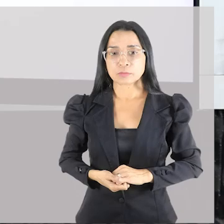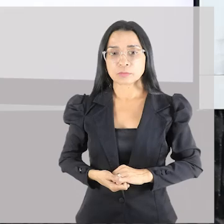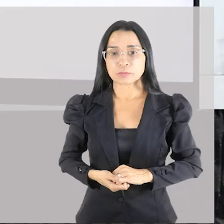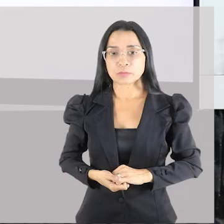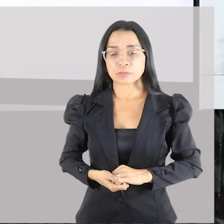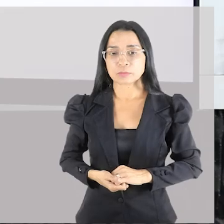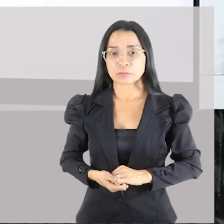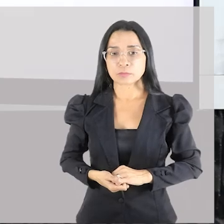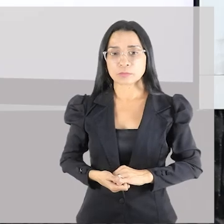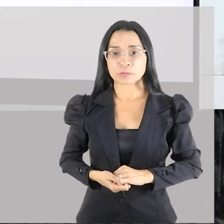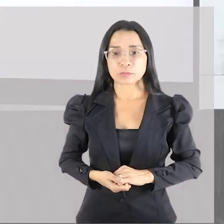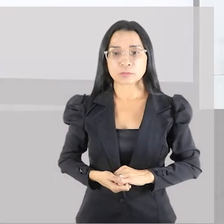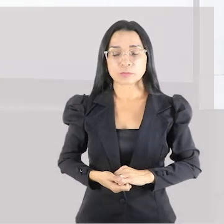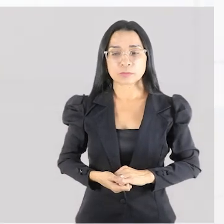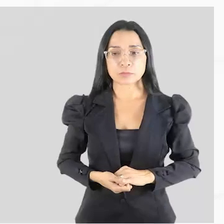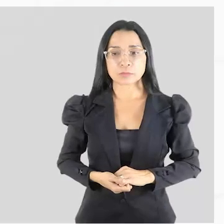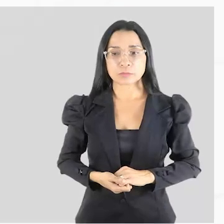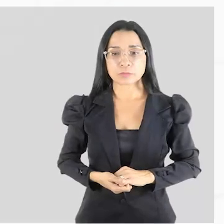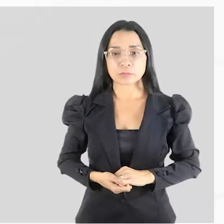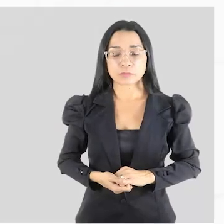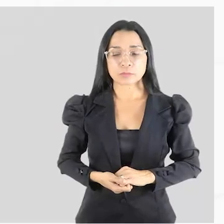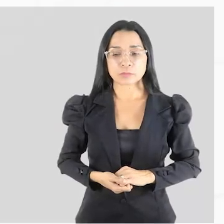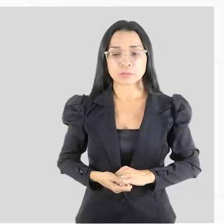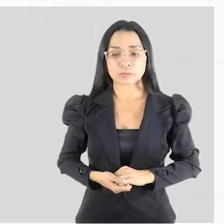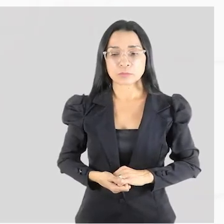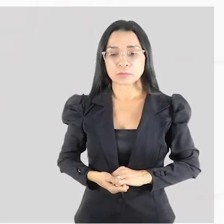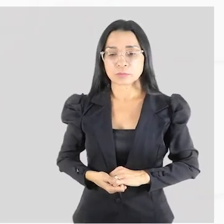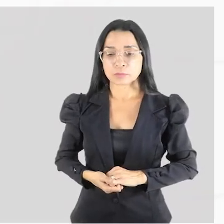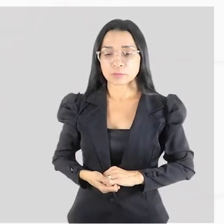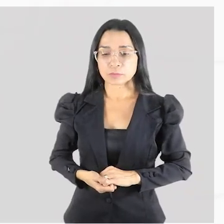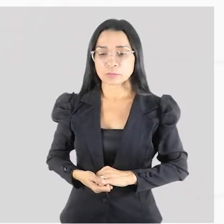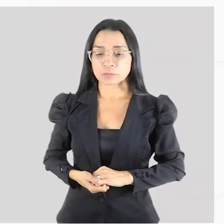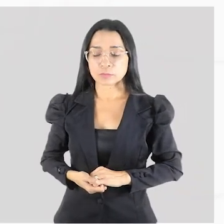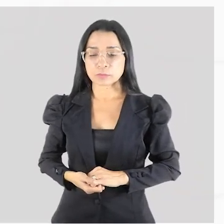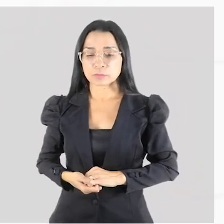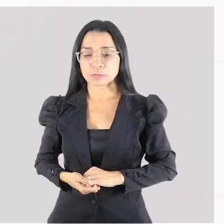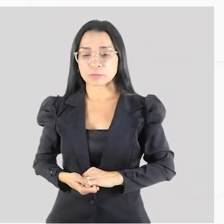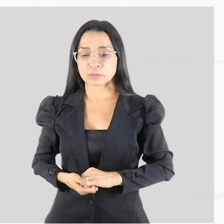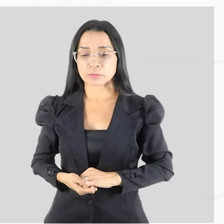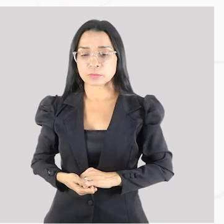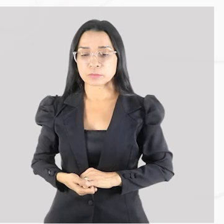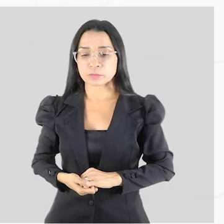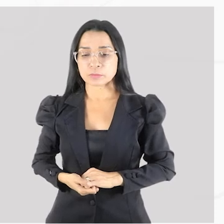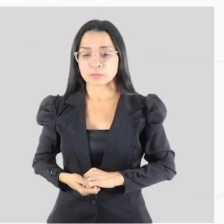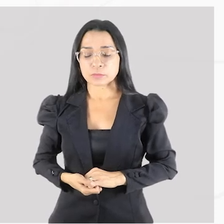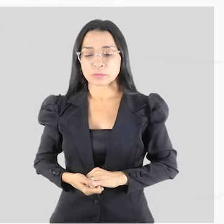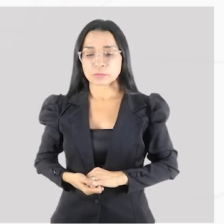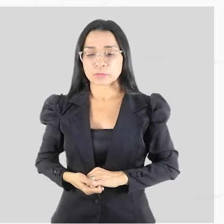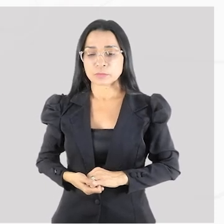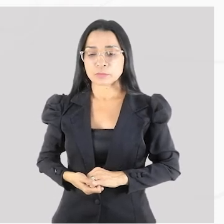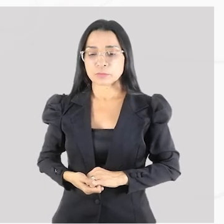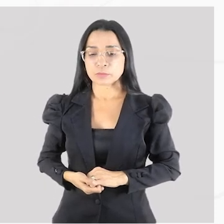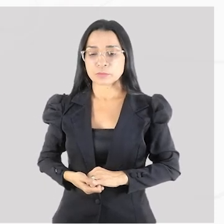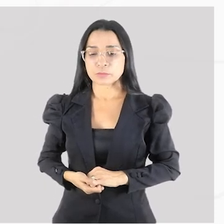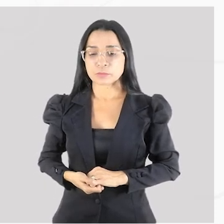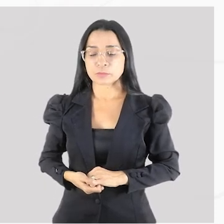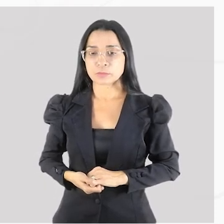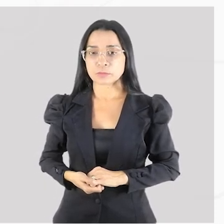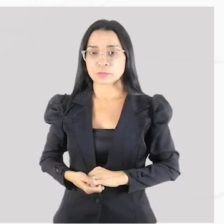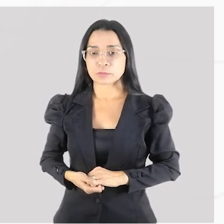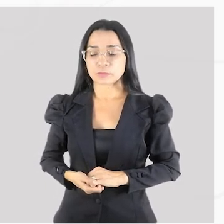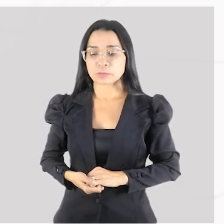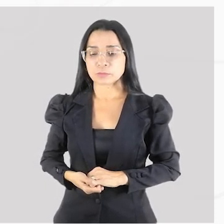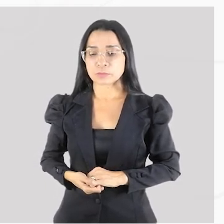colonial, e o Partido Brasileiro, de burocratas, comerciantes, grandes proprietários de terras e profissionais